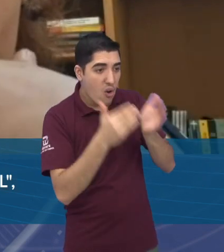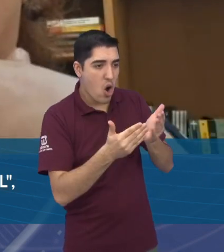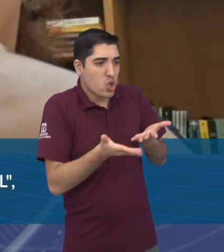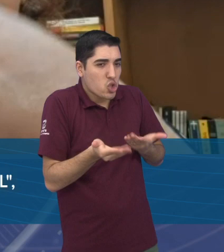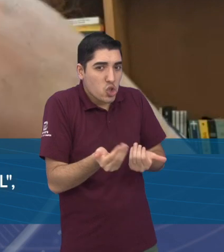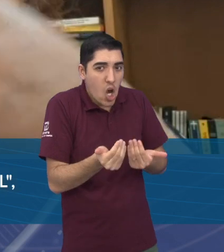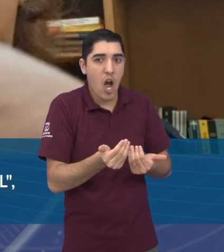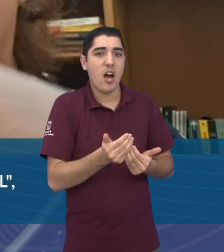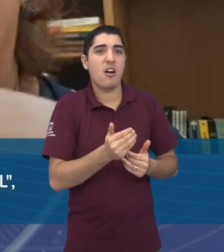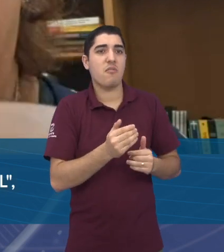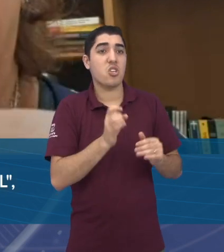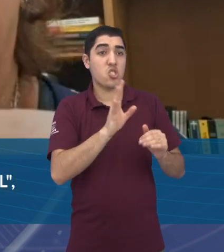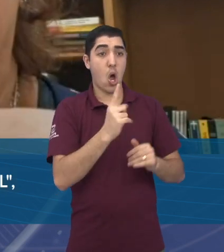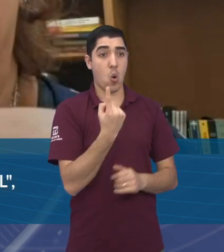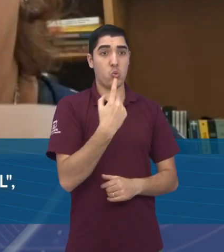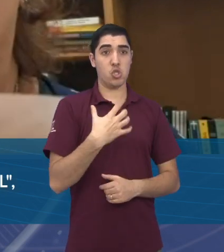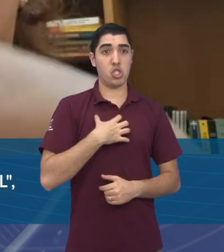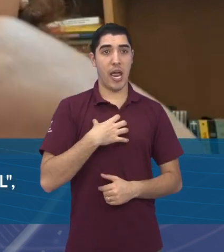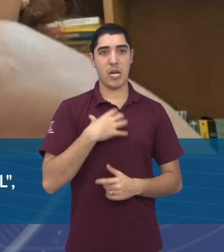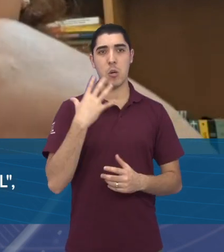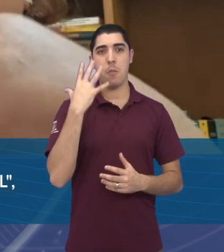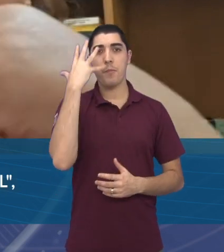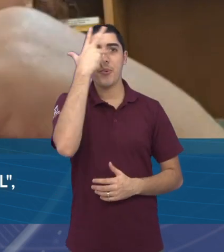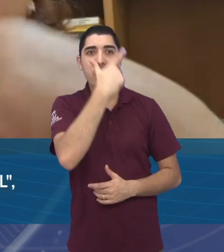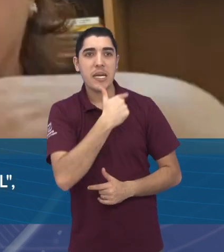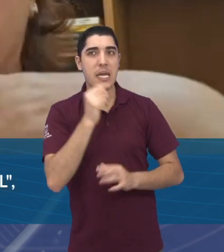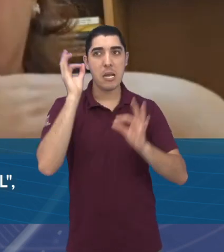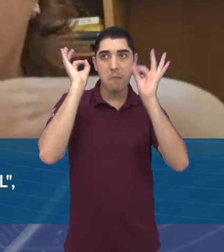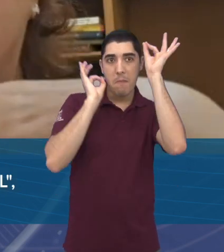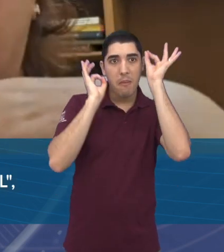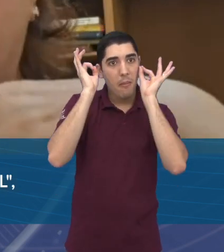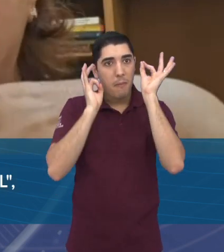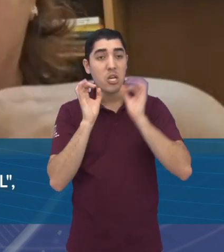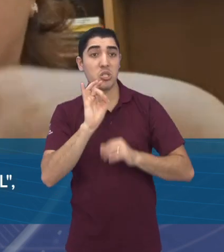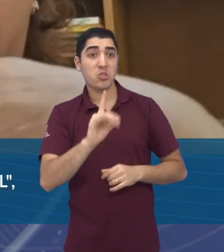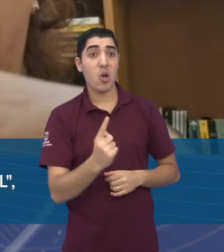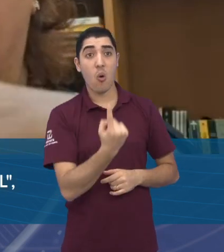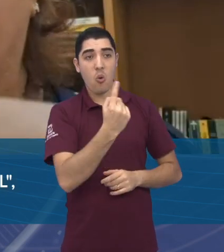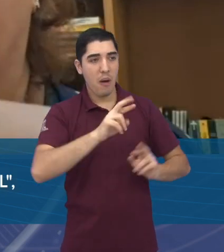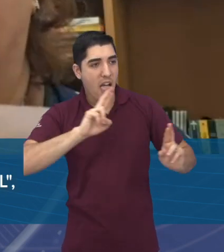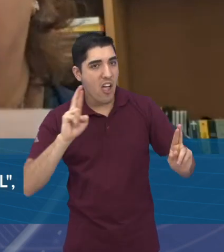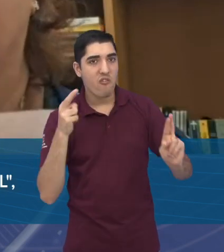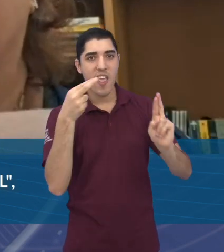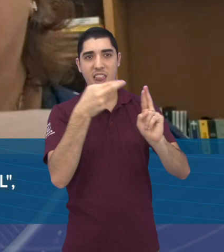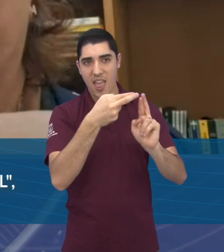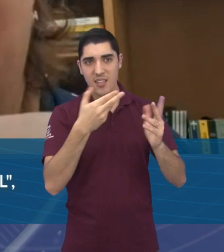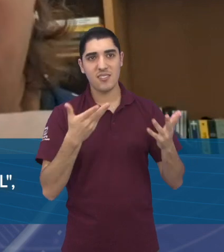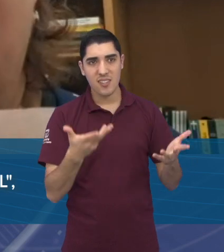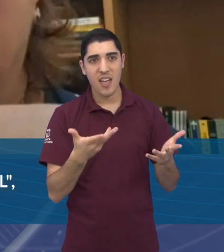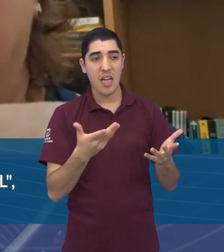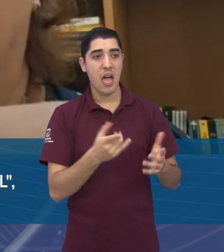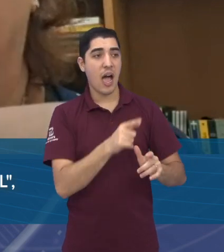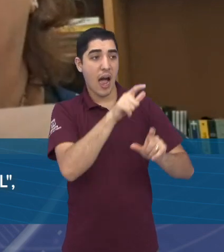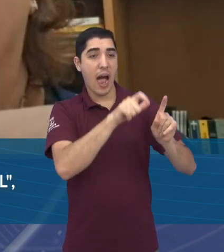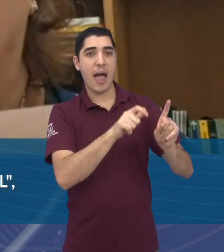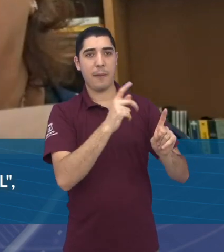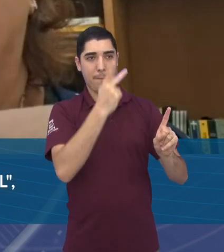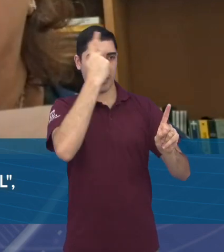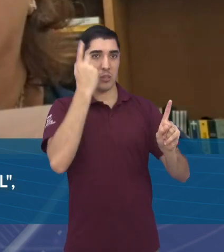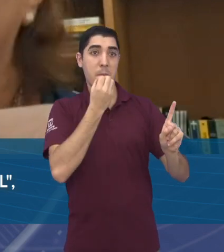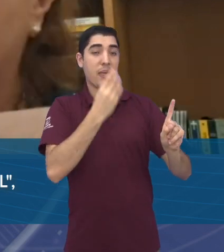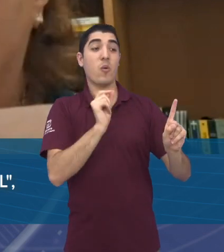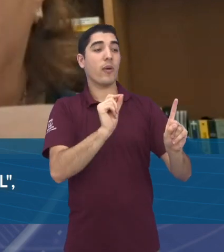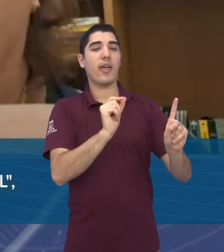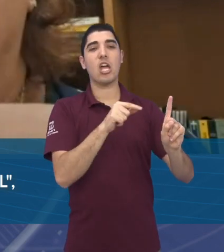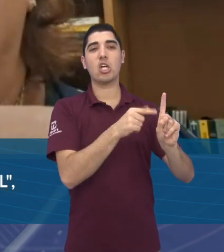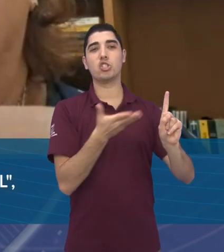para um padrão único de beleza, para um padrão único de referência do que é estar bem, né? Que é